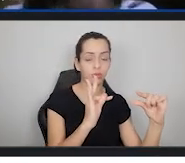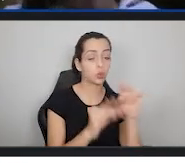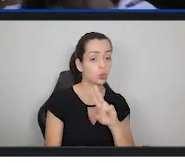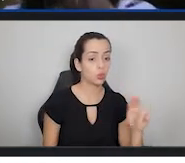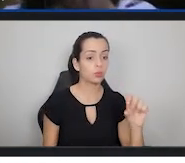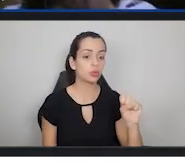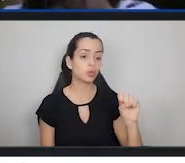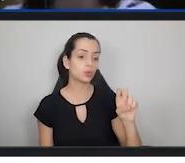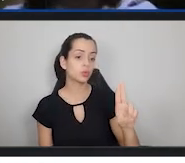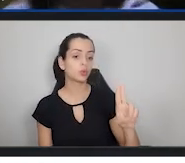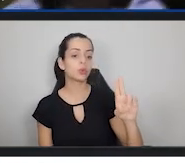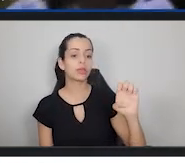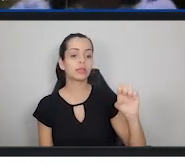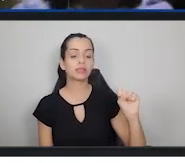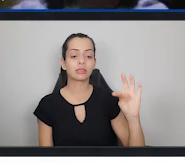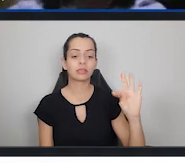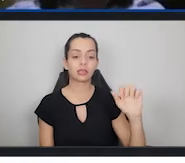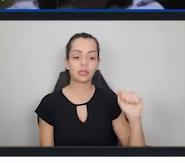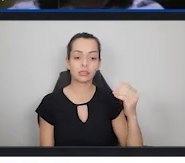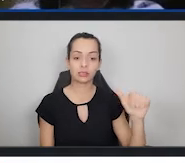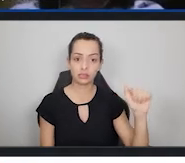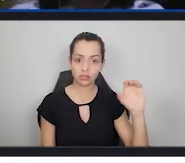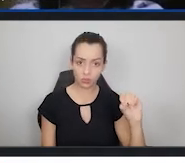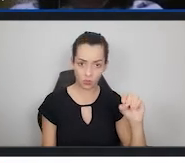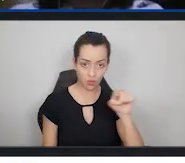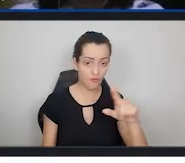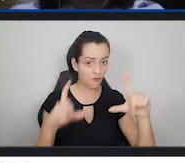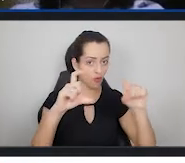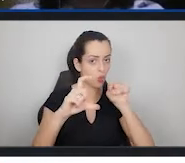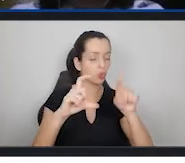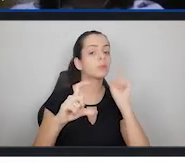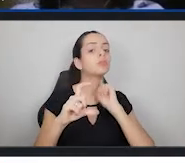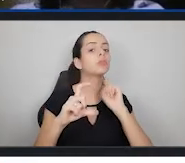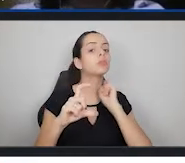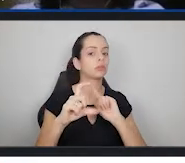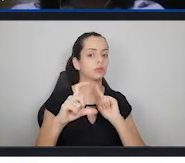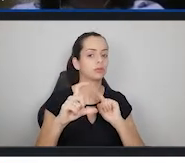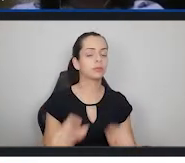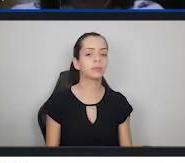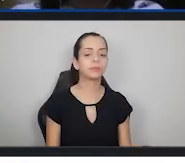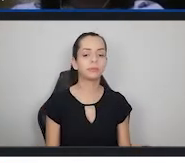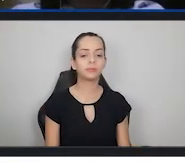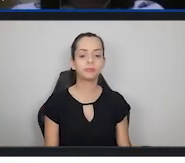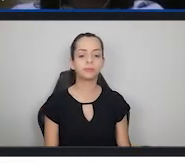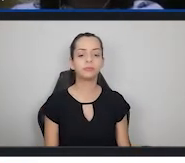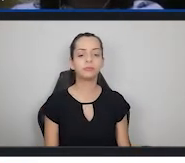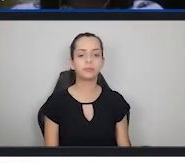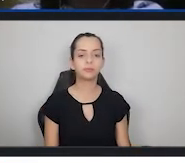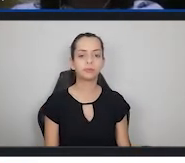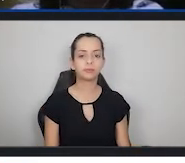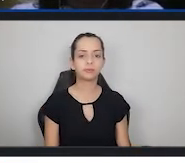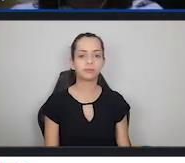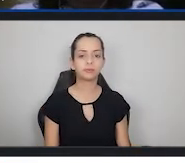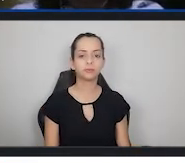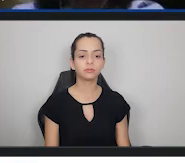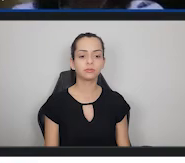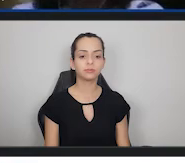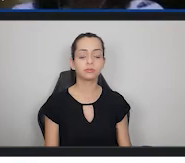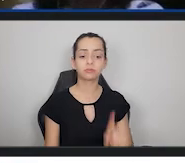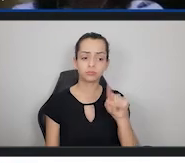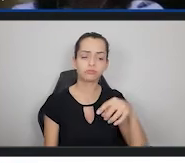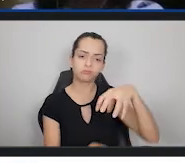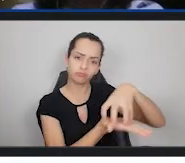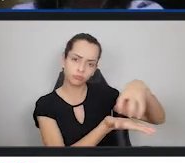Bom, pessoal, depois que transmitiu, aí nós precisamos das subestações agora para fazer a redução. Então, eu trouxe aqui algumas coisas